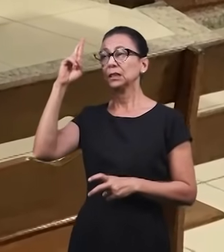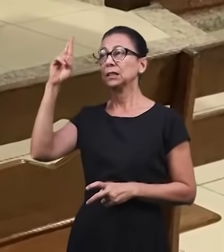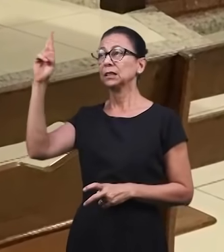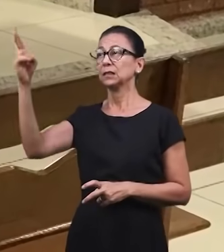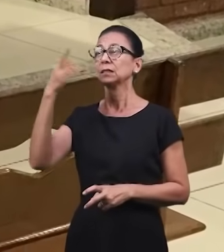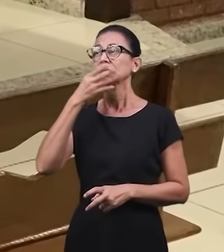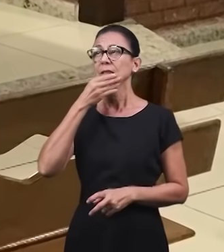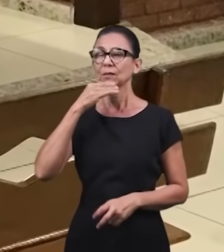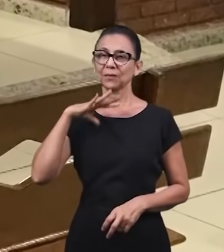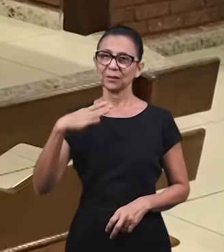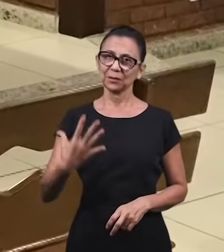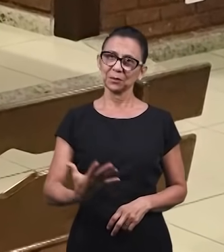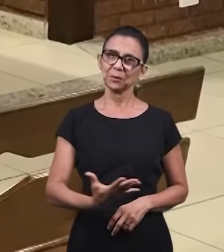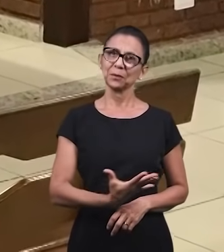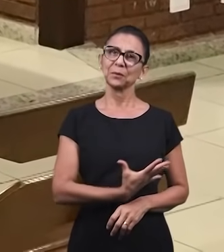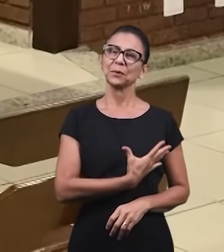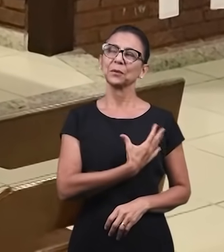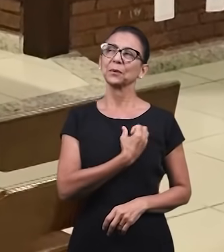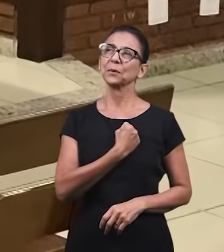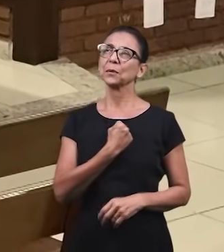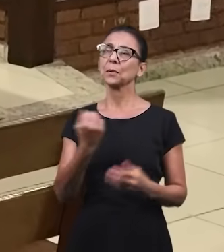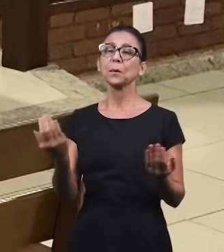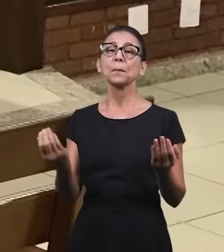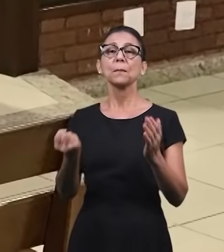clamo a ti, meu